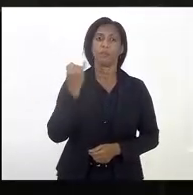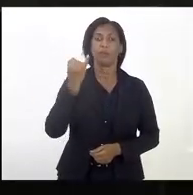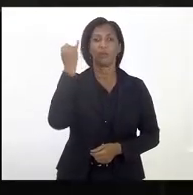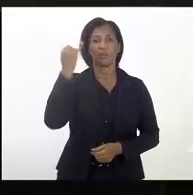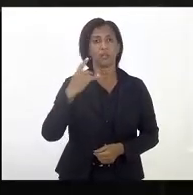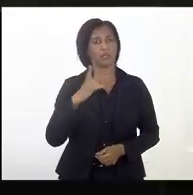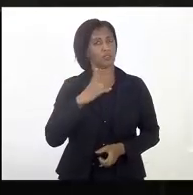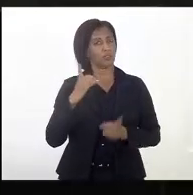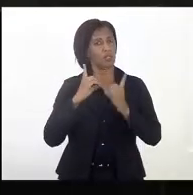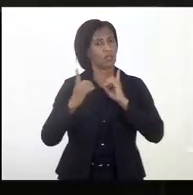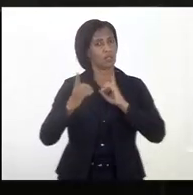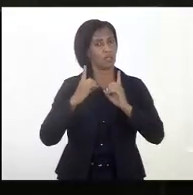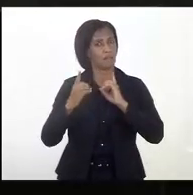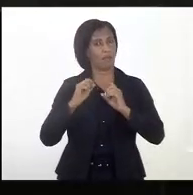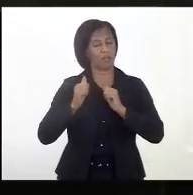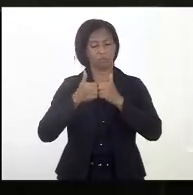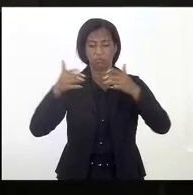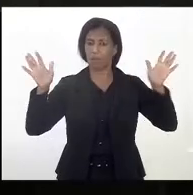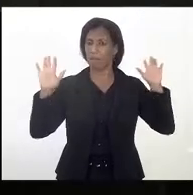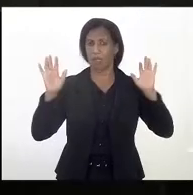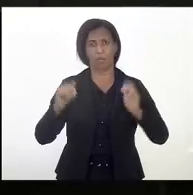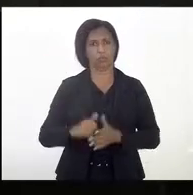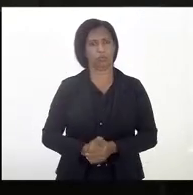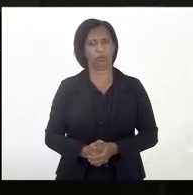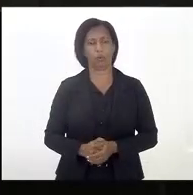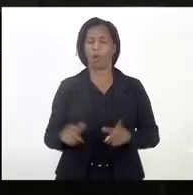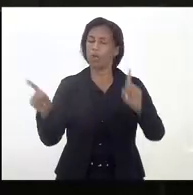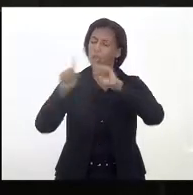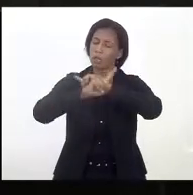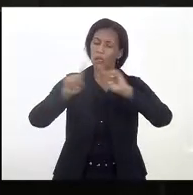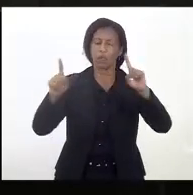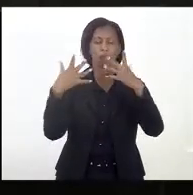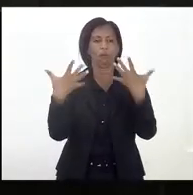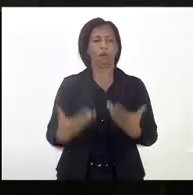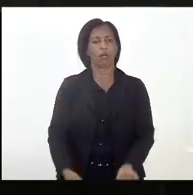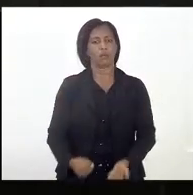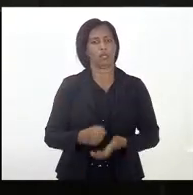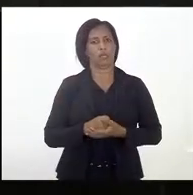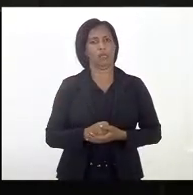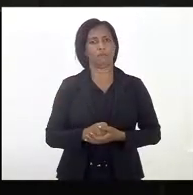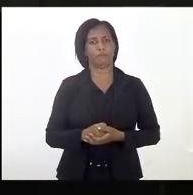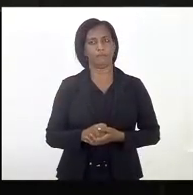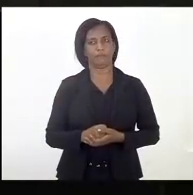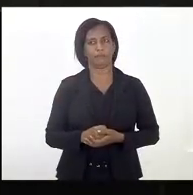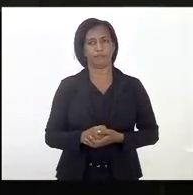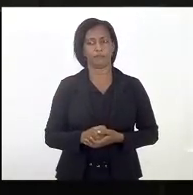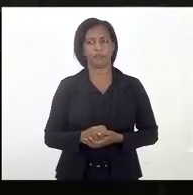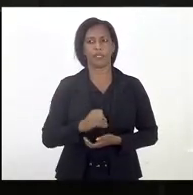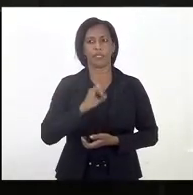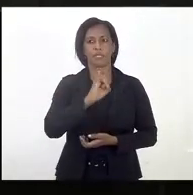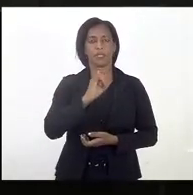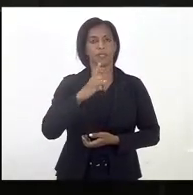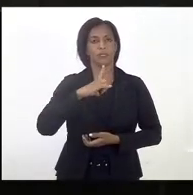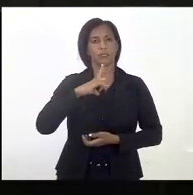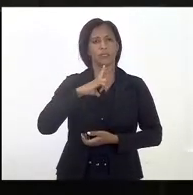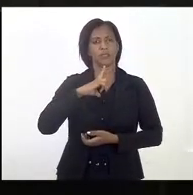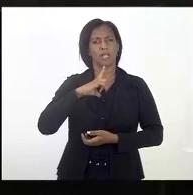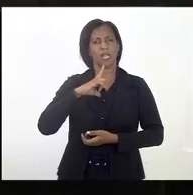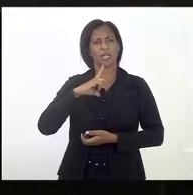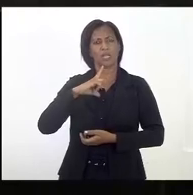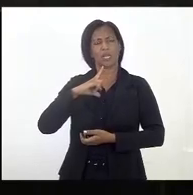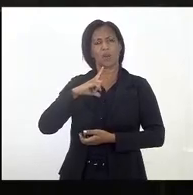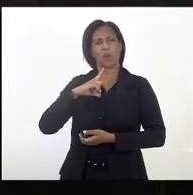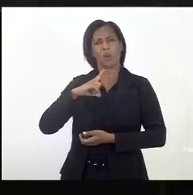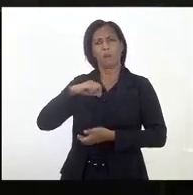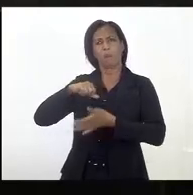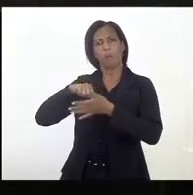de fazer uma vez te bati abertamente não vou aceitar não vou tolerar que se tente impedir